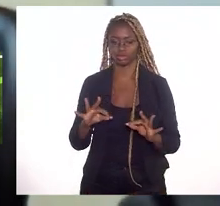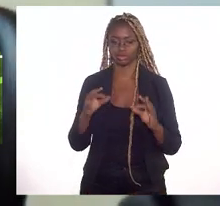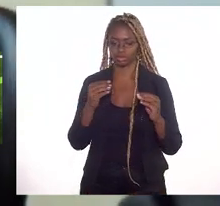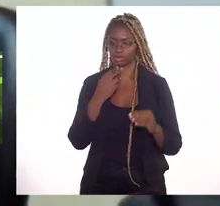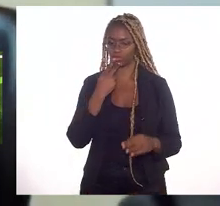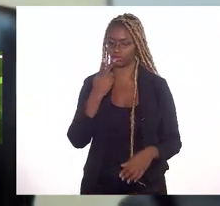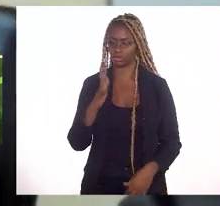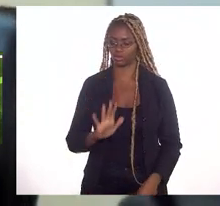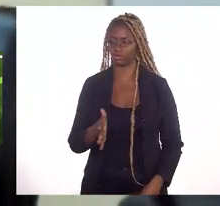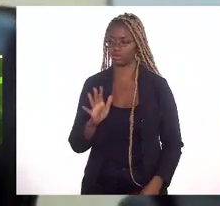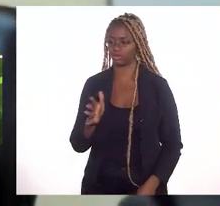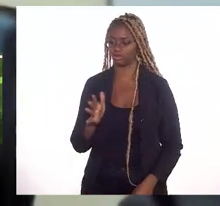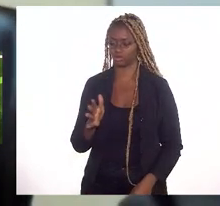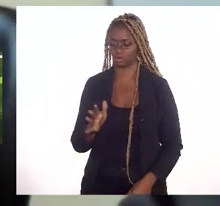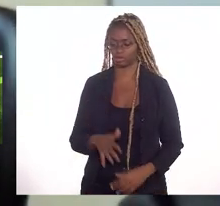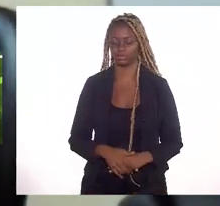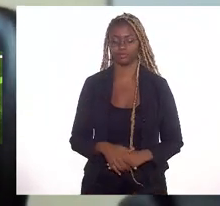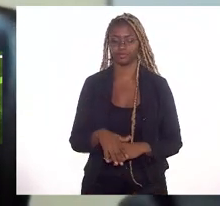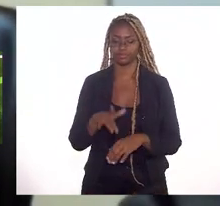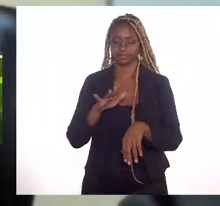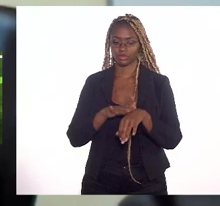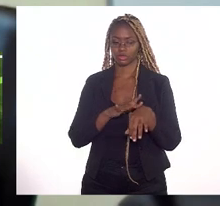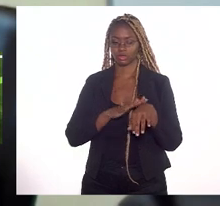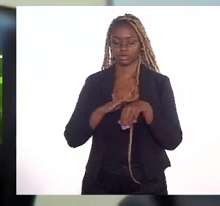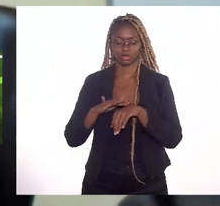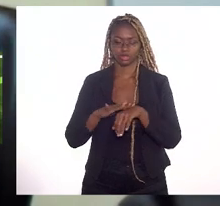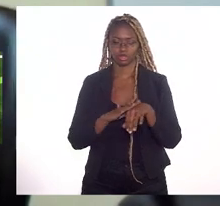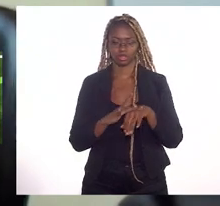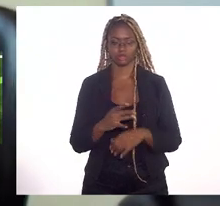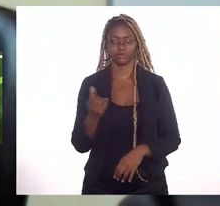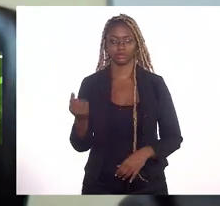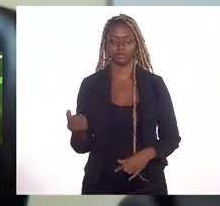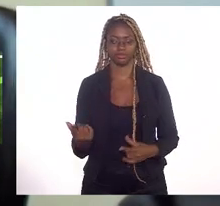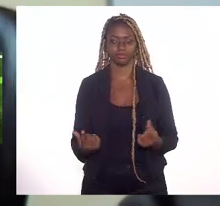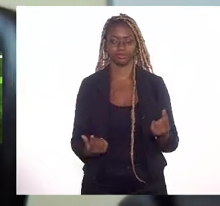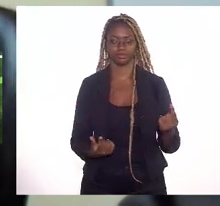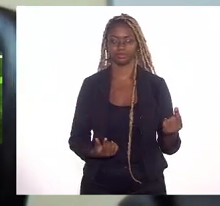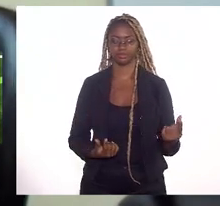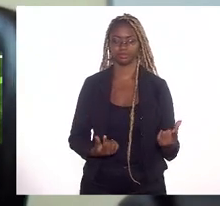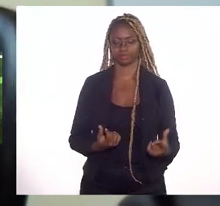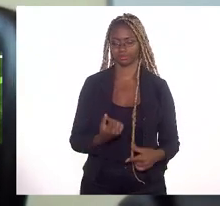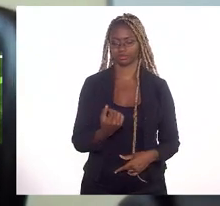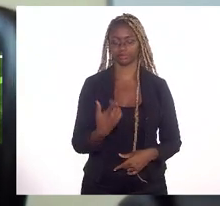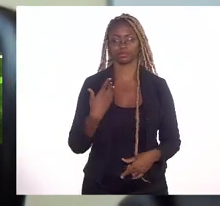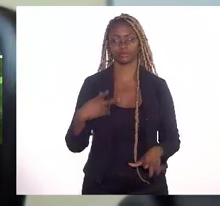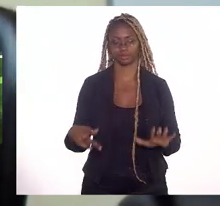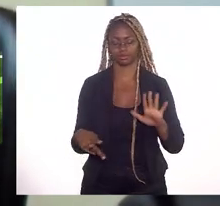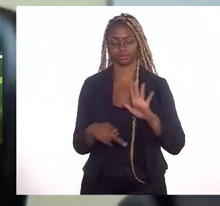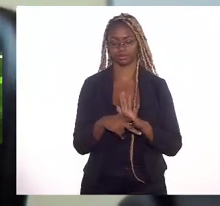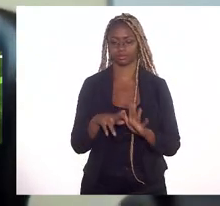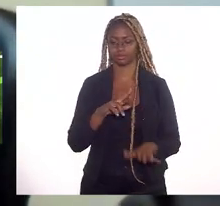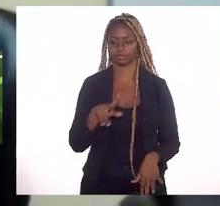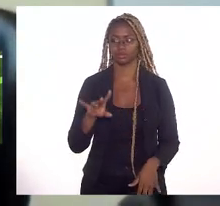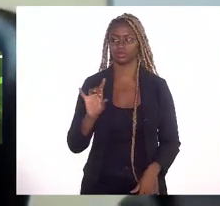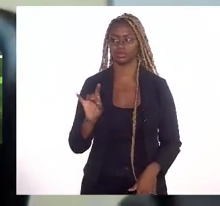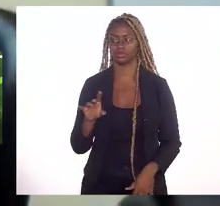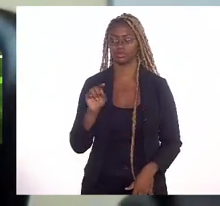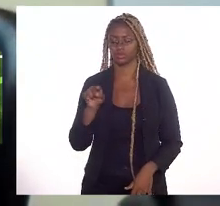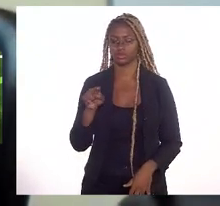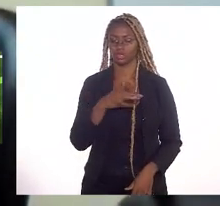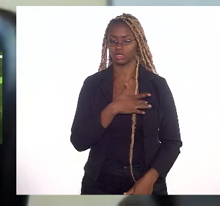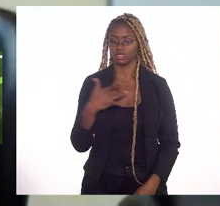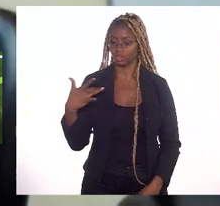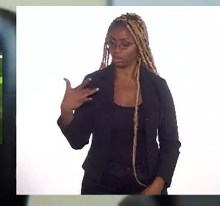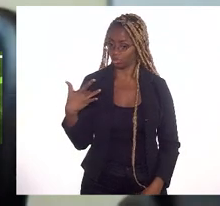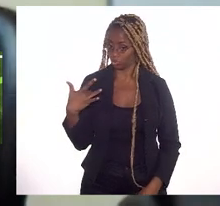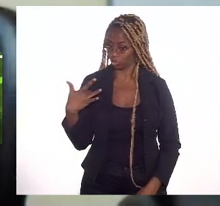dito. As doenças raras, elas fazem parte não apenas da saúde em